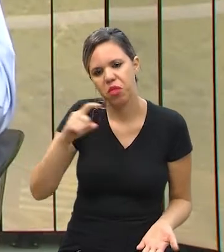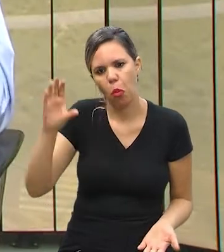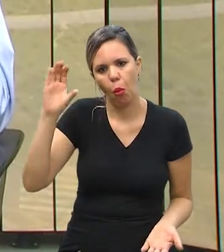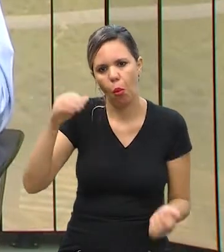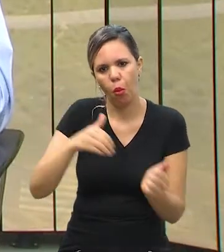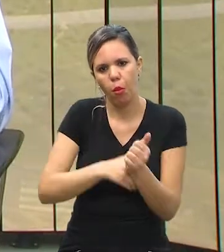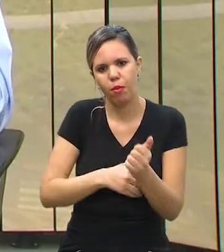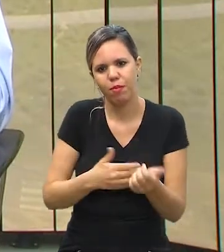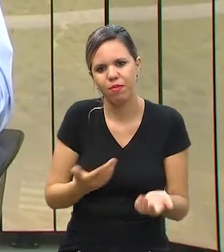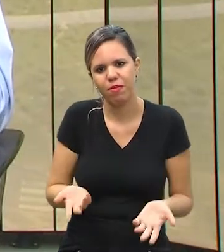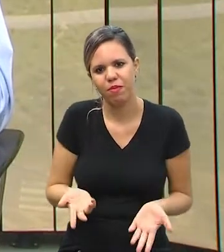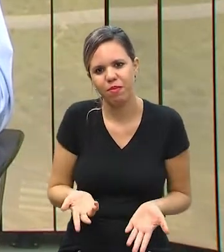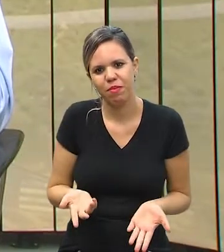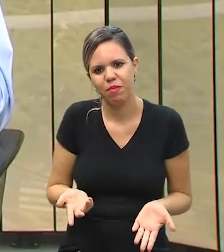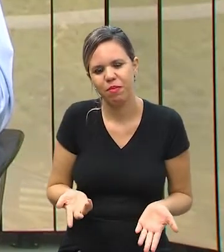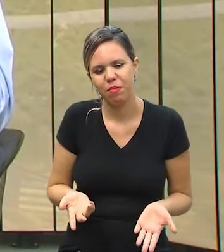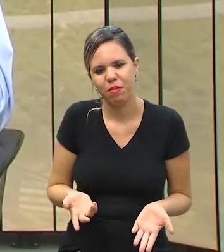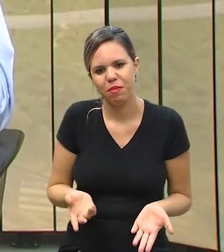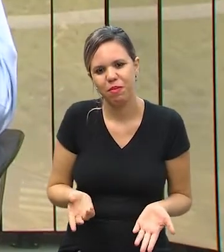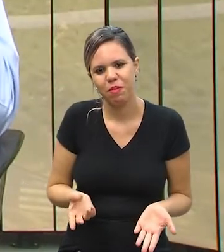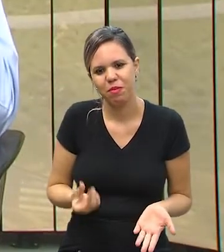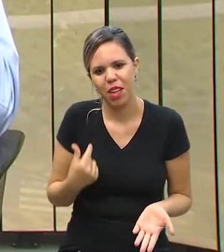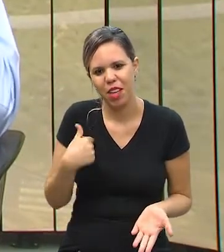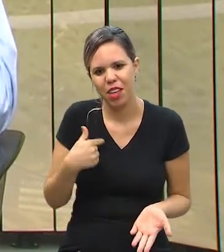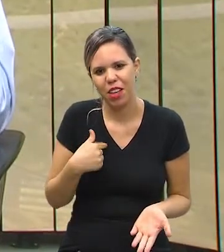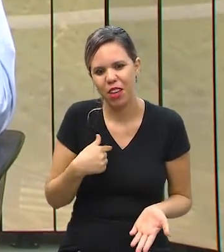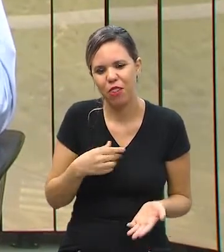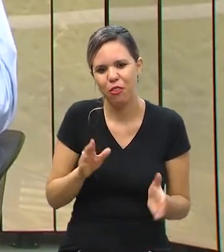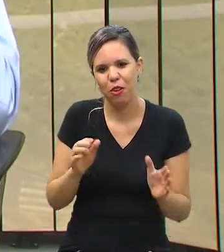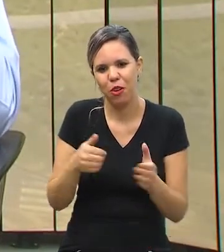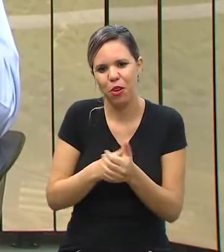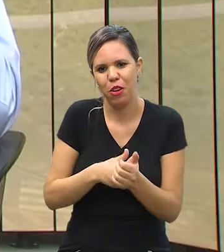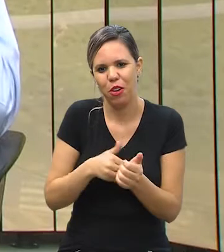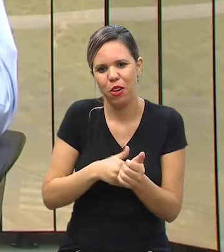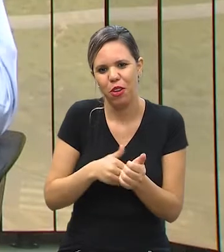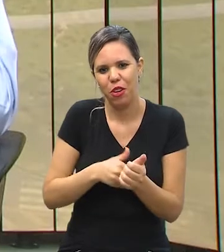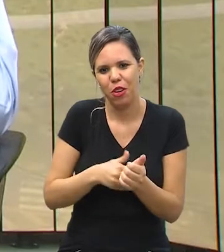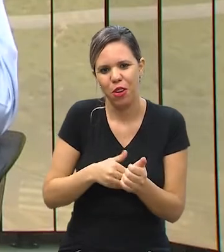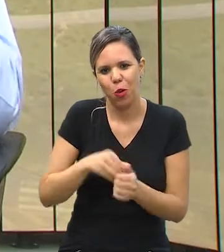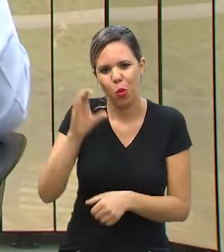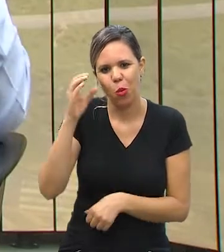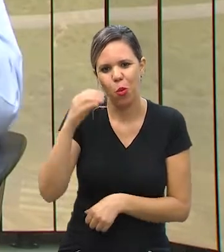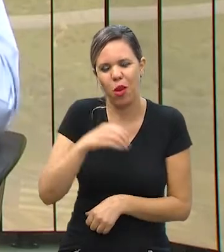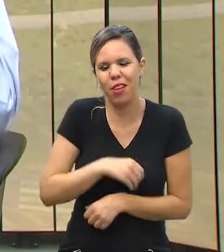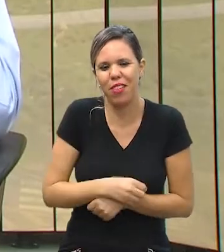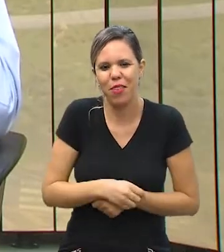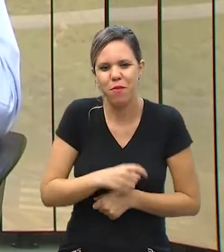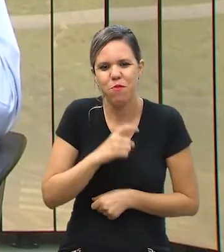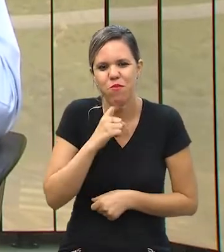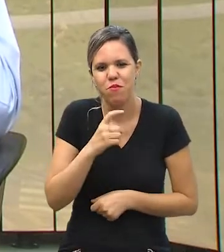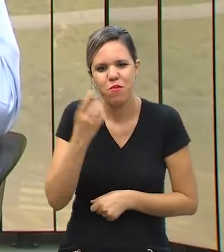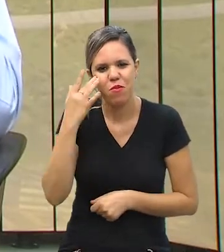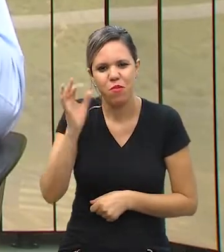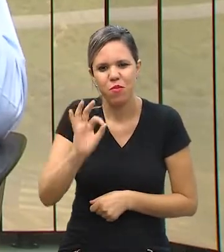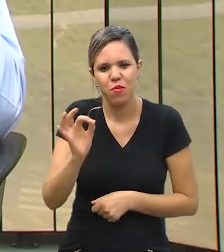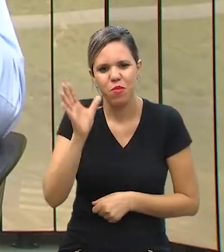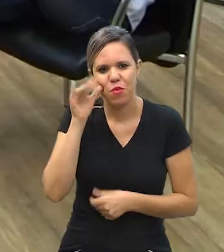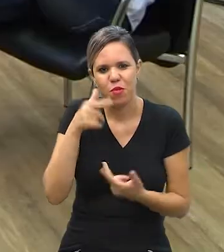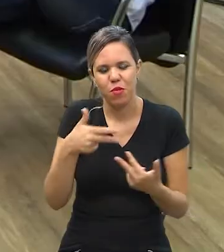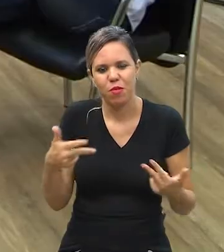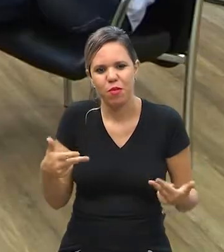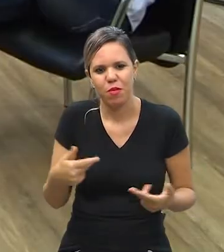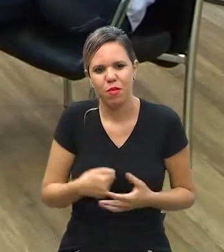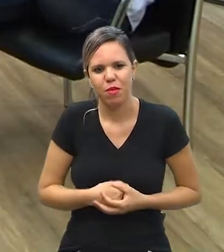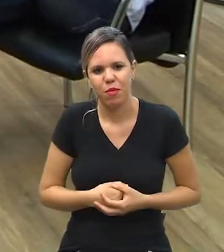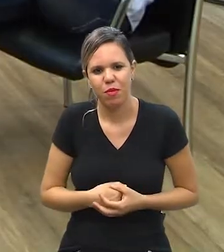ninguém sabe, entendeu? Eu vou acabar mantendo essa história aqui para ninguém saber, entendeu? Uma